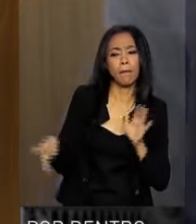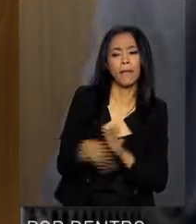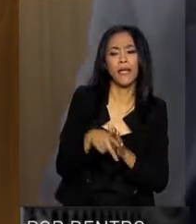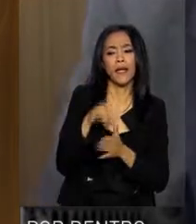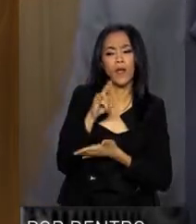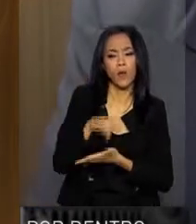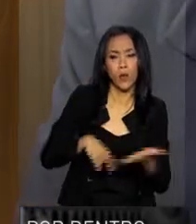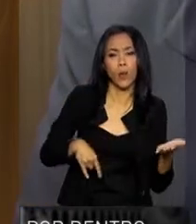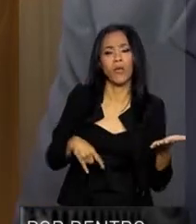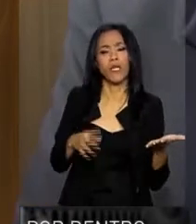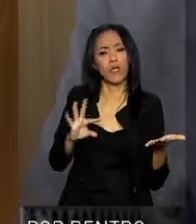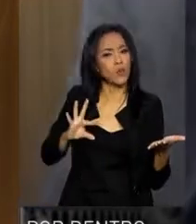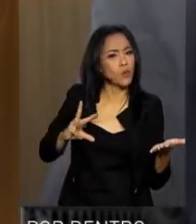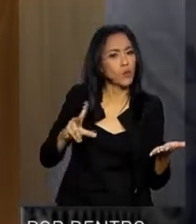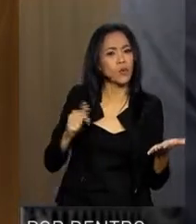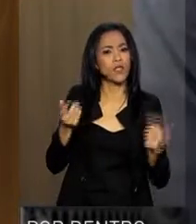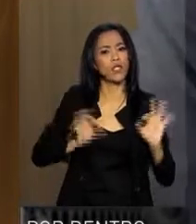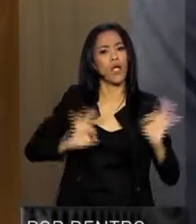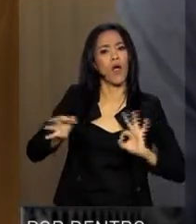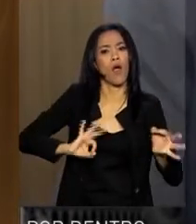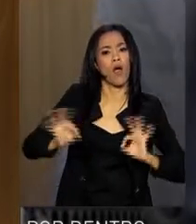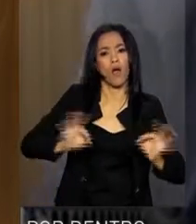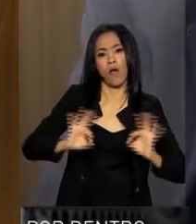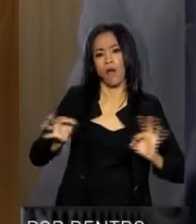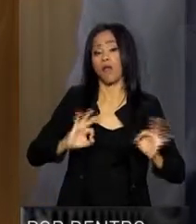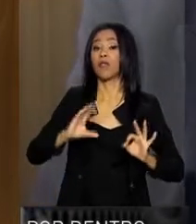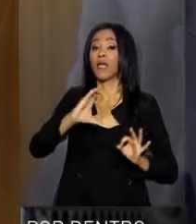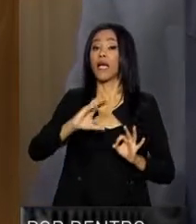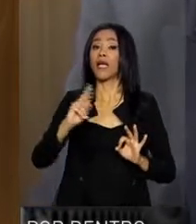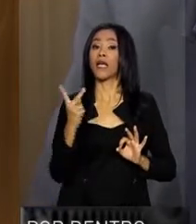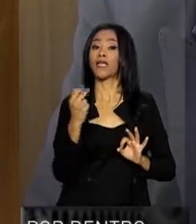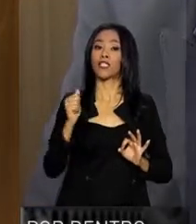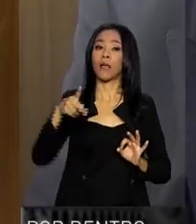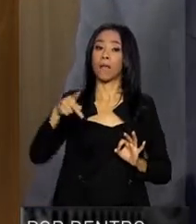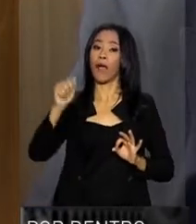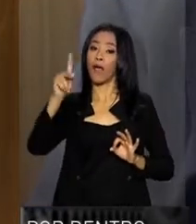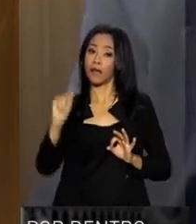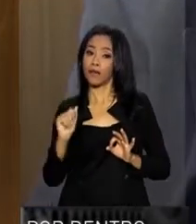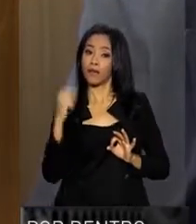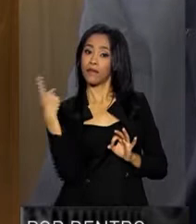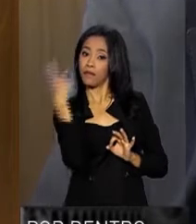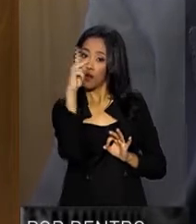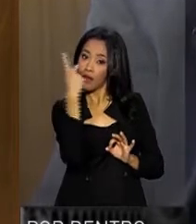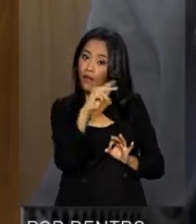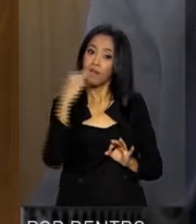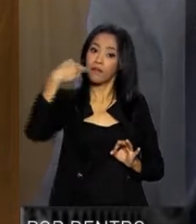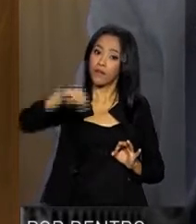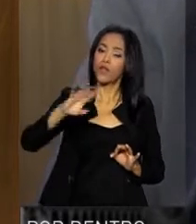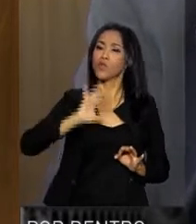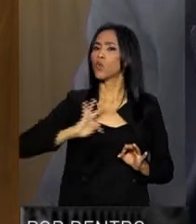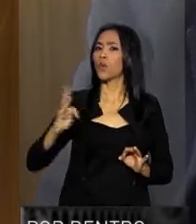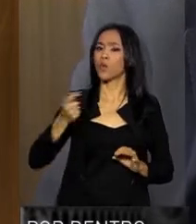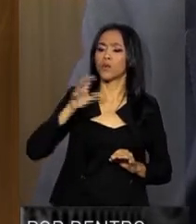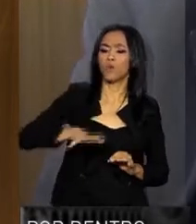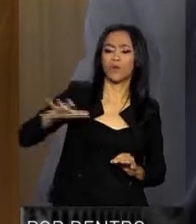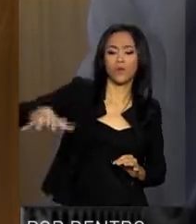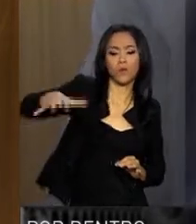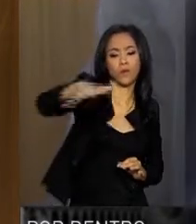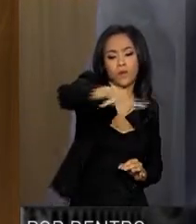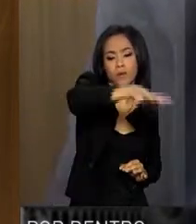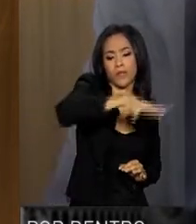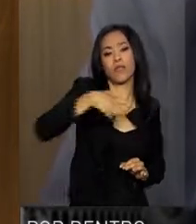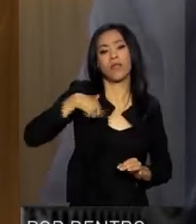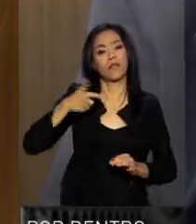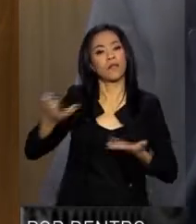a a chapada das mesas então num é todos esses parques estão sendo muito bem tratados